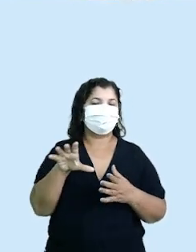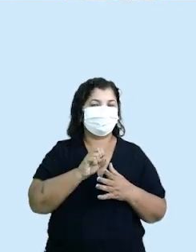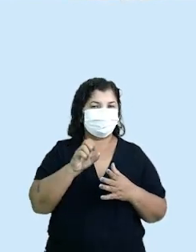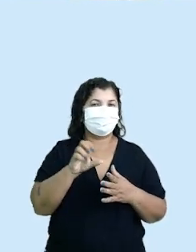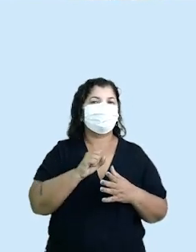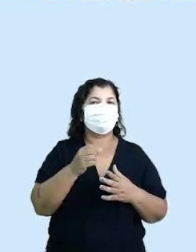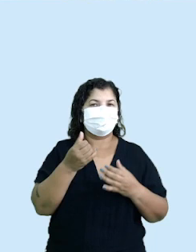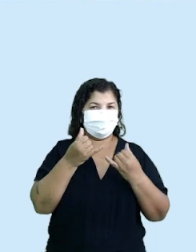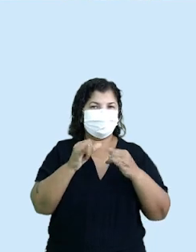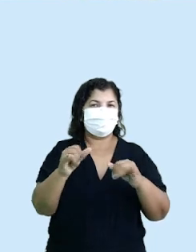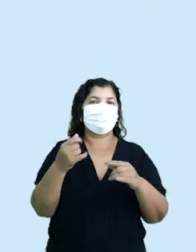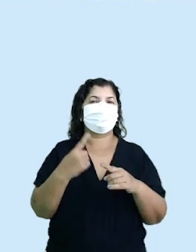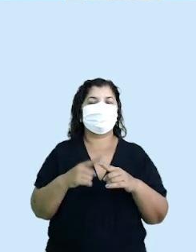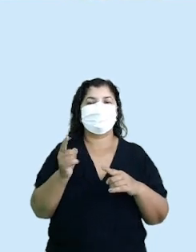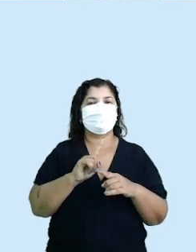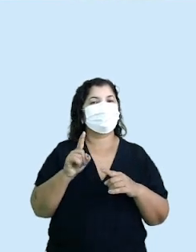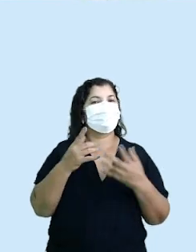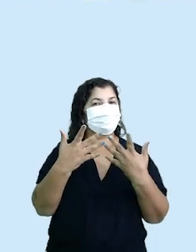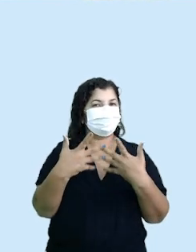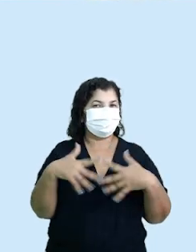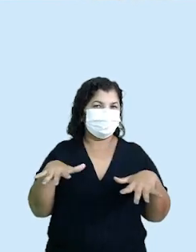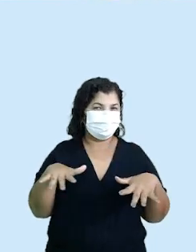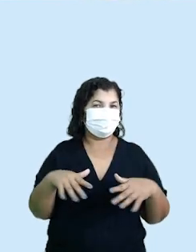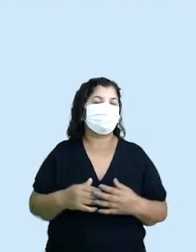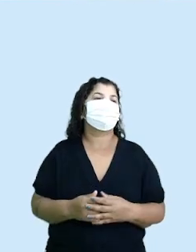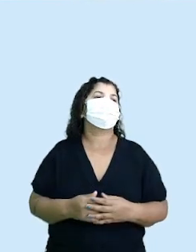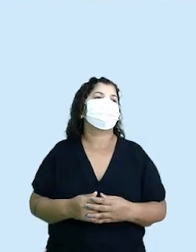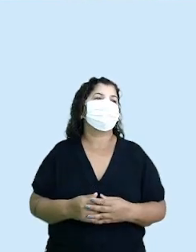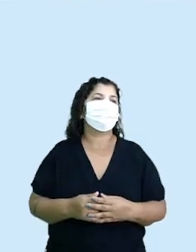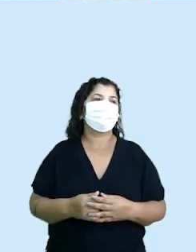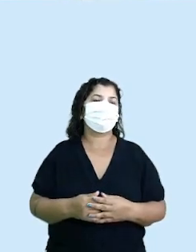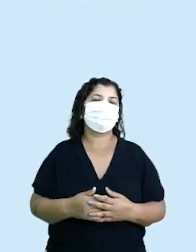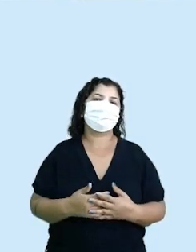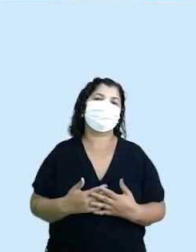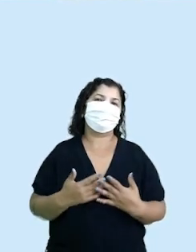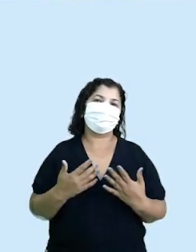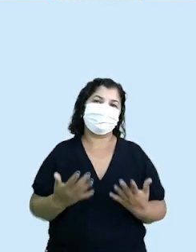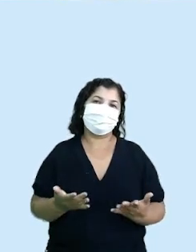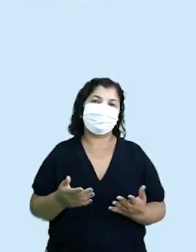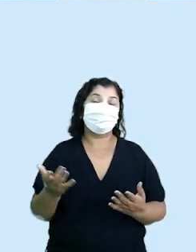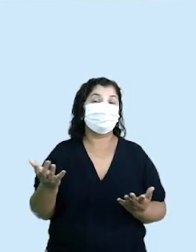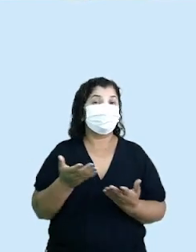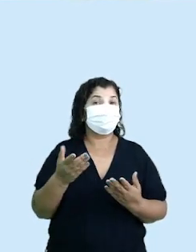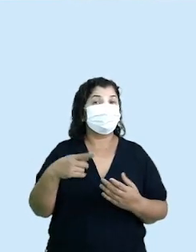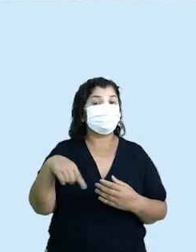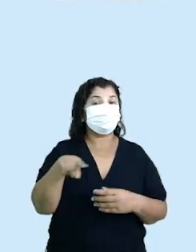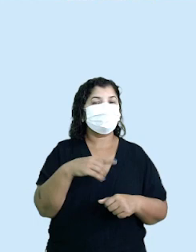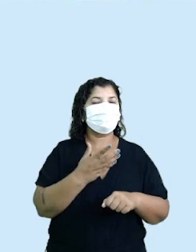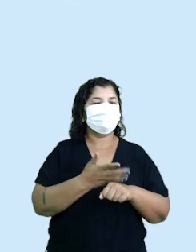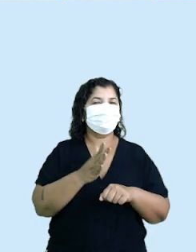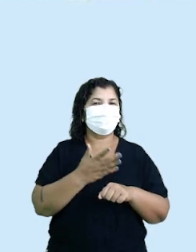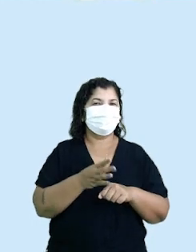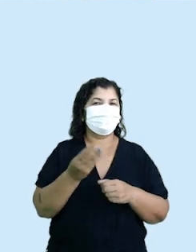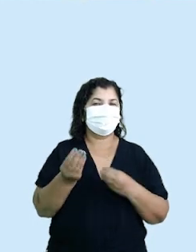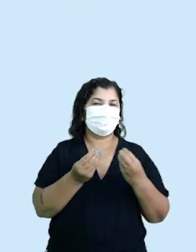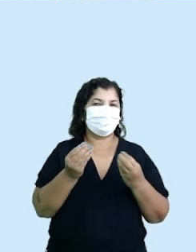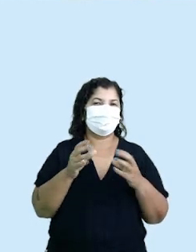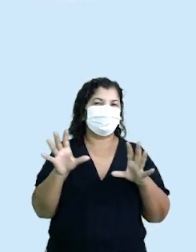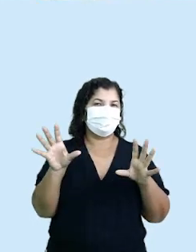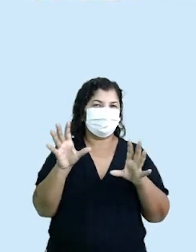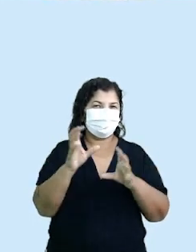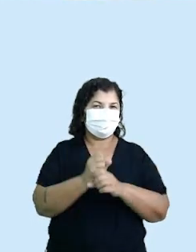não espontâneo, tá certo? Então, dito isto, vamos treinar aí. Como é que a gente calcula a